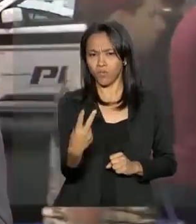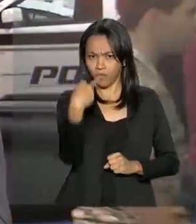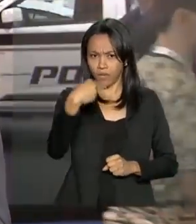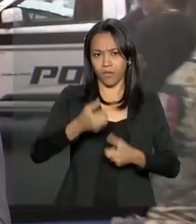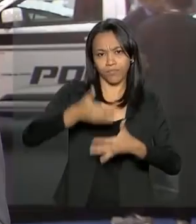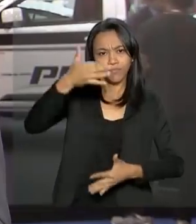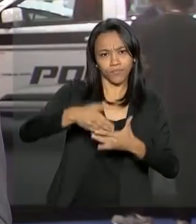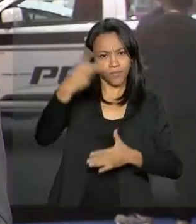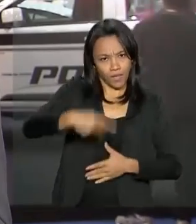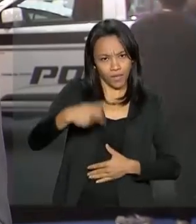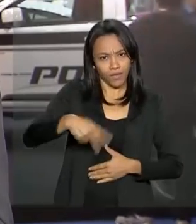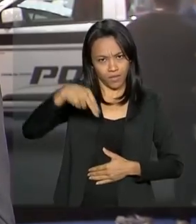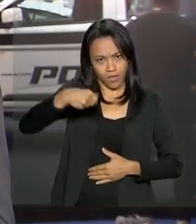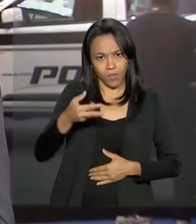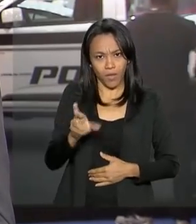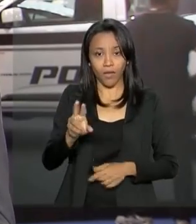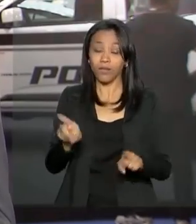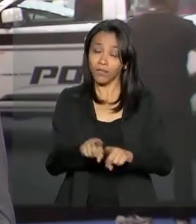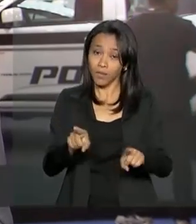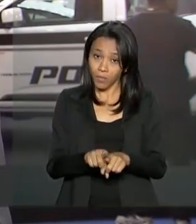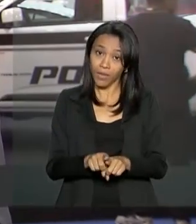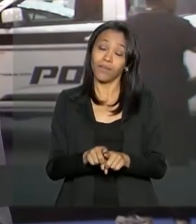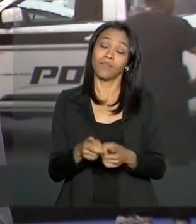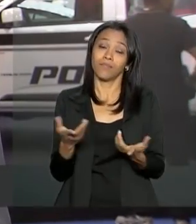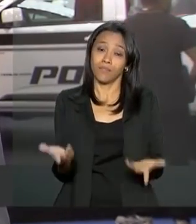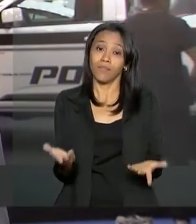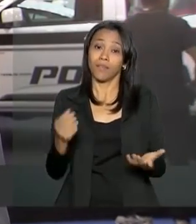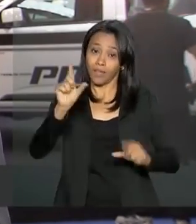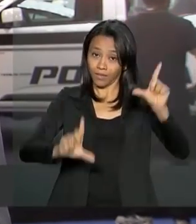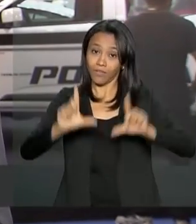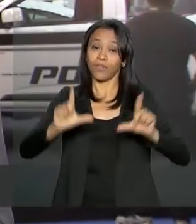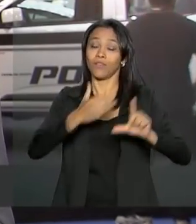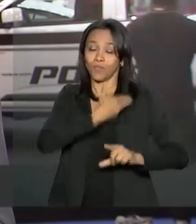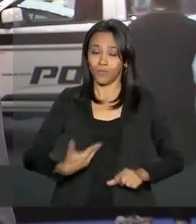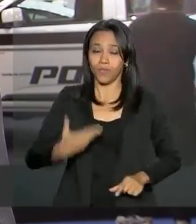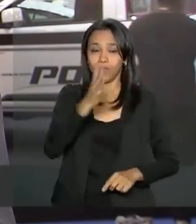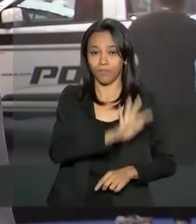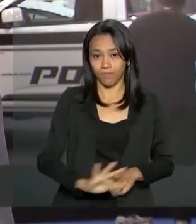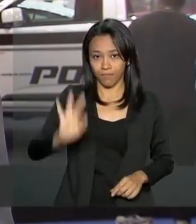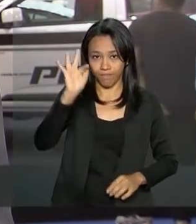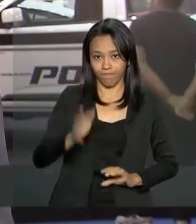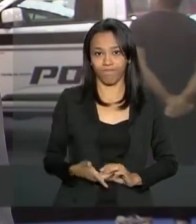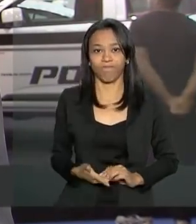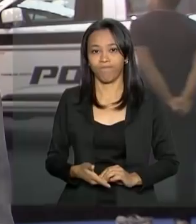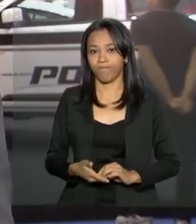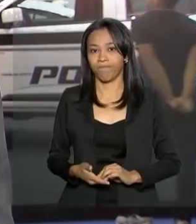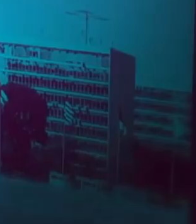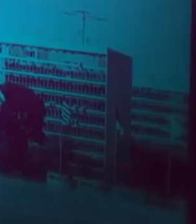sociais da NBR e também na NBR, a TV do governo federal.